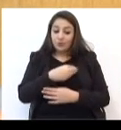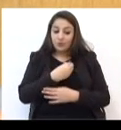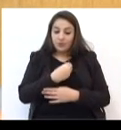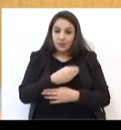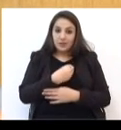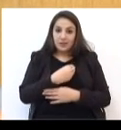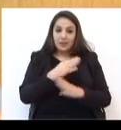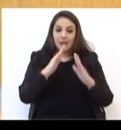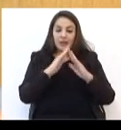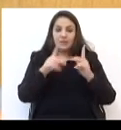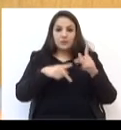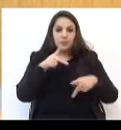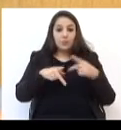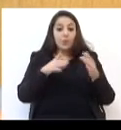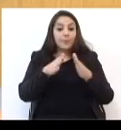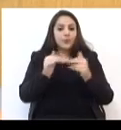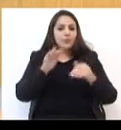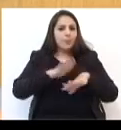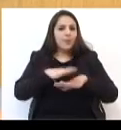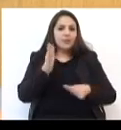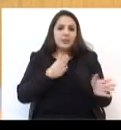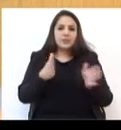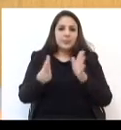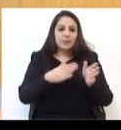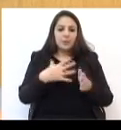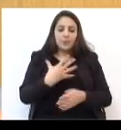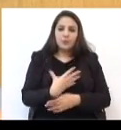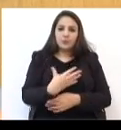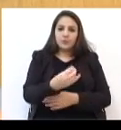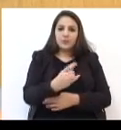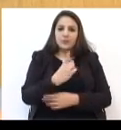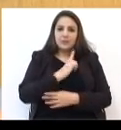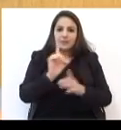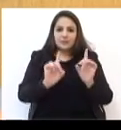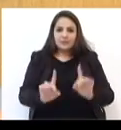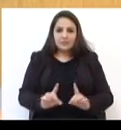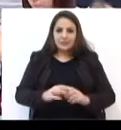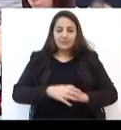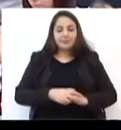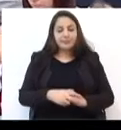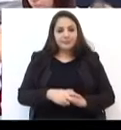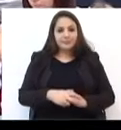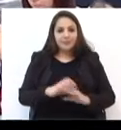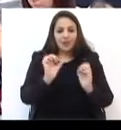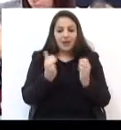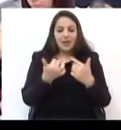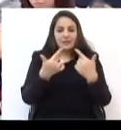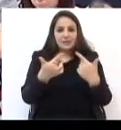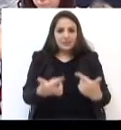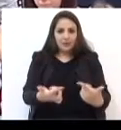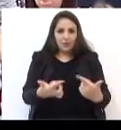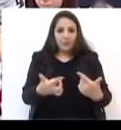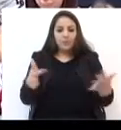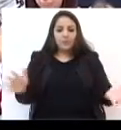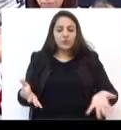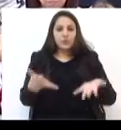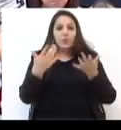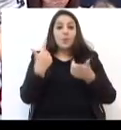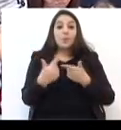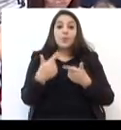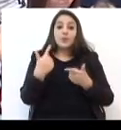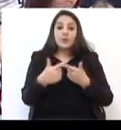do Povo solicitando mais acessibilidade para os filhos com deficiência. A ação foi motivada após